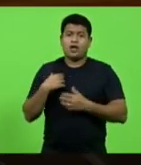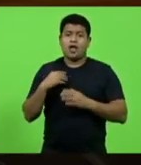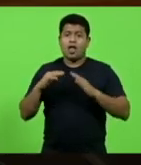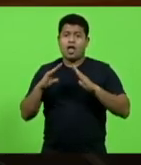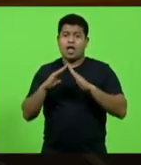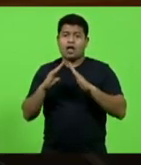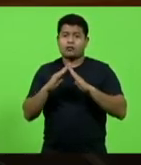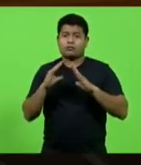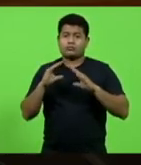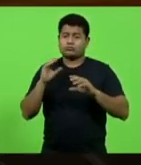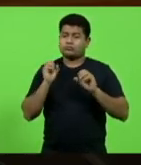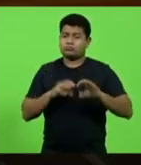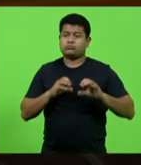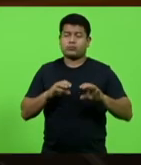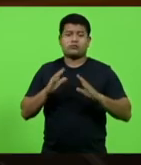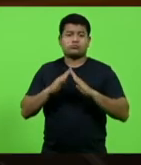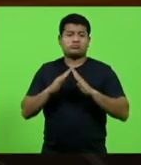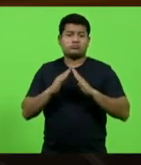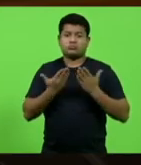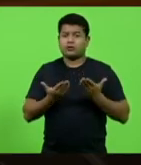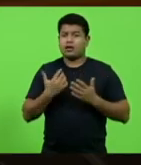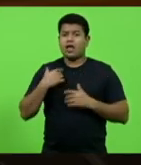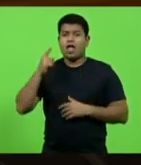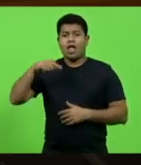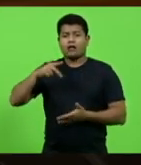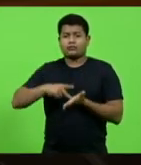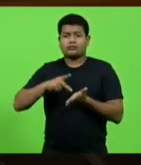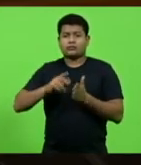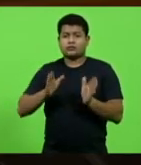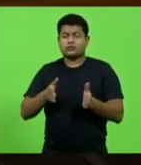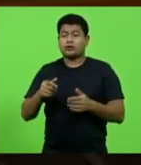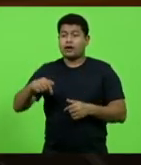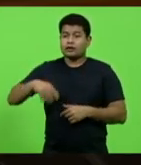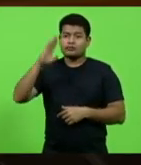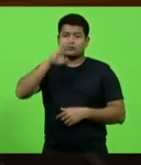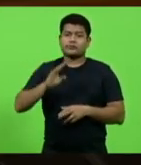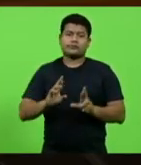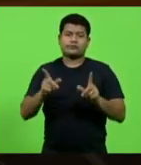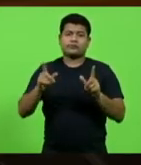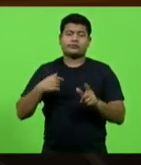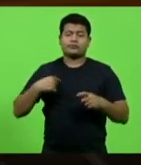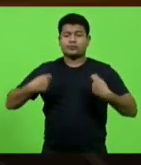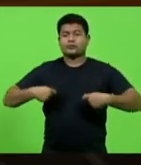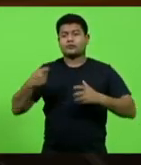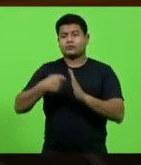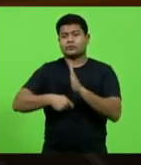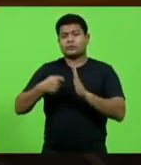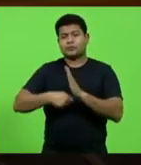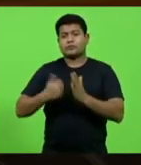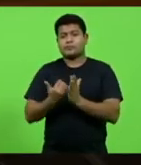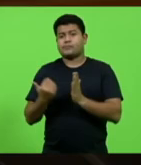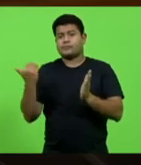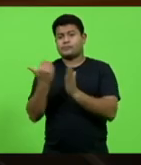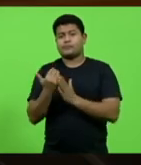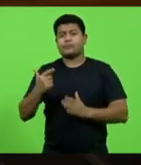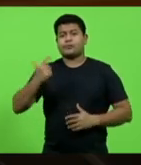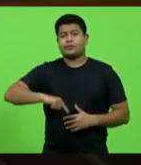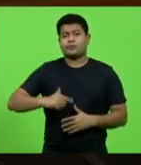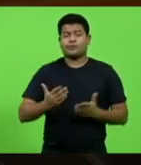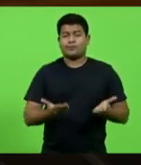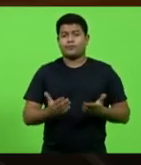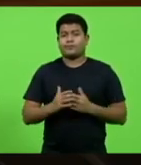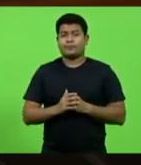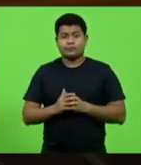realidade. No Brasil, essa é mais uma luta que nós temos que fazer. E aqui, ouvindo diversas ponderações, eu cheguei à